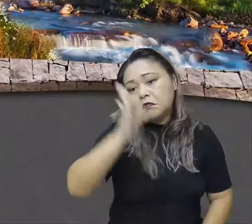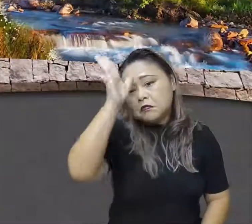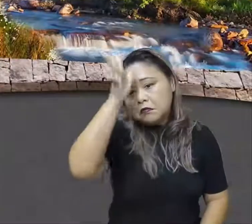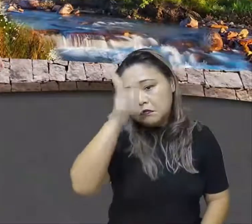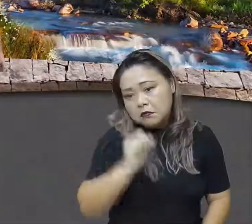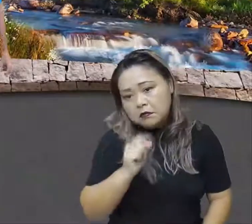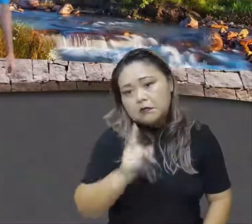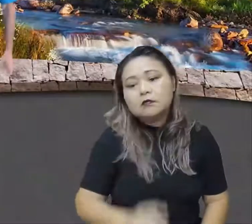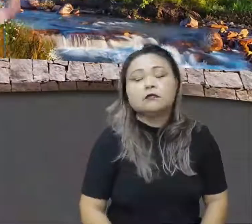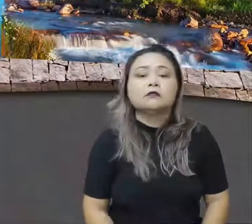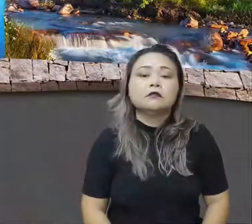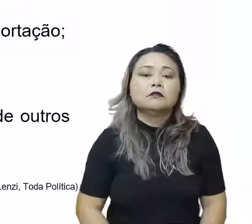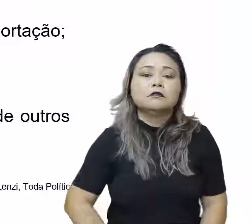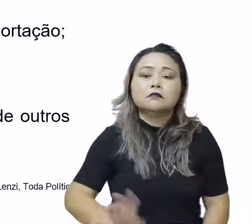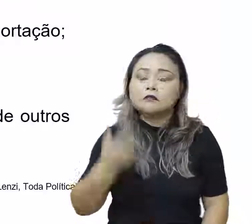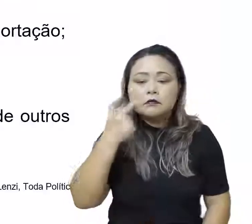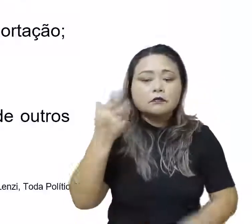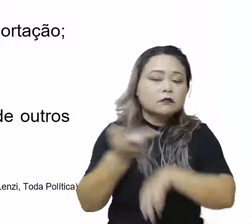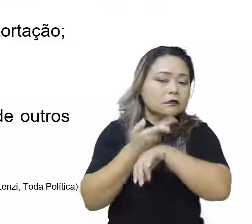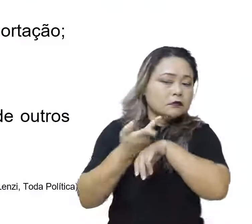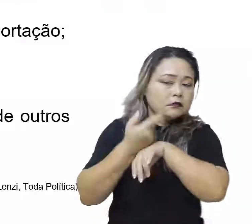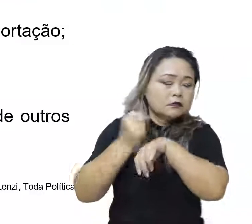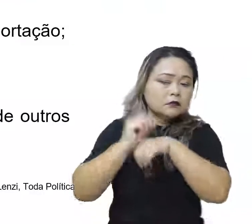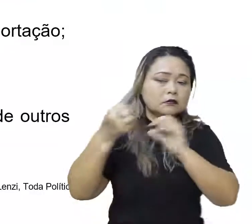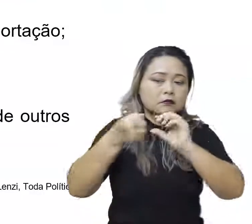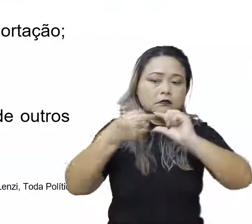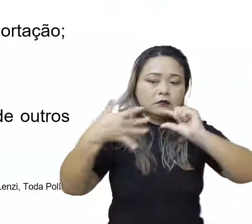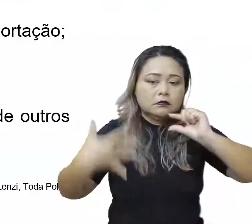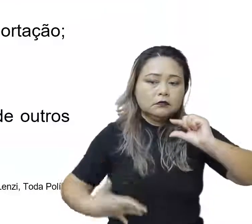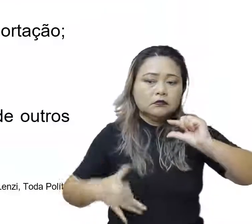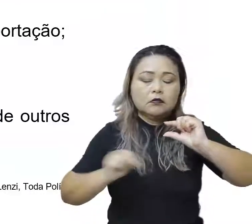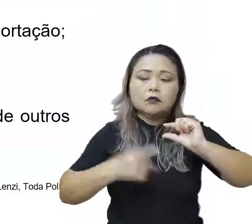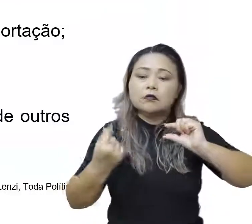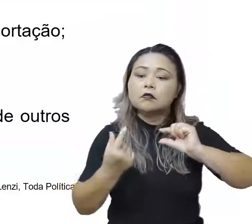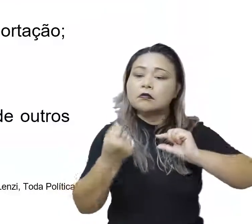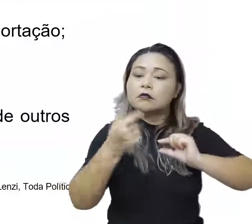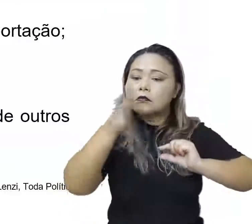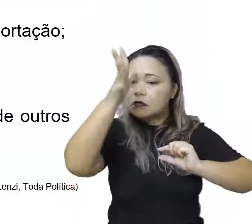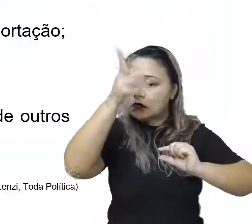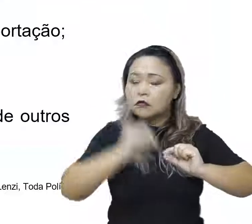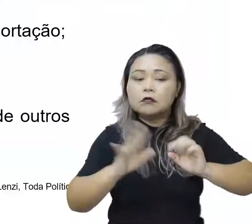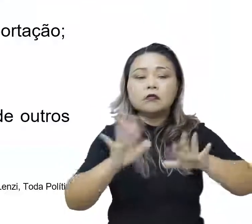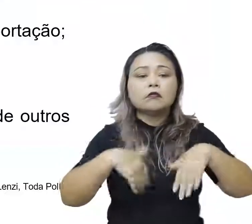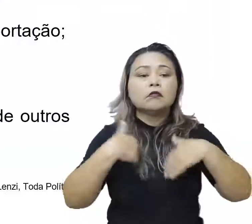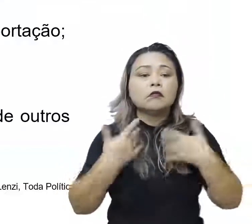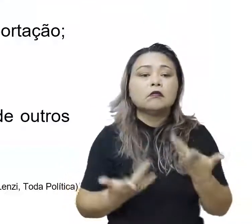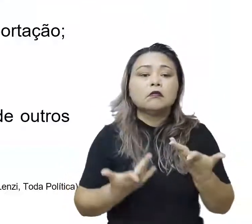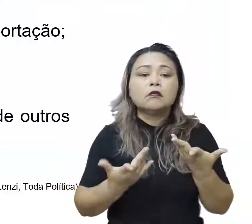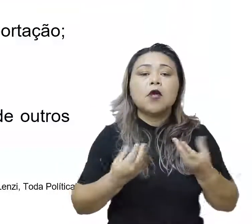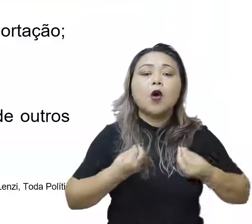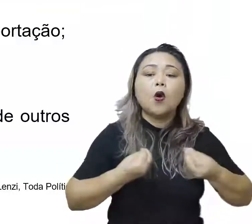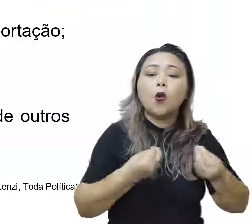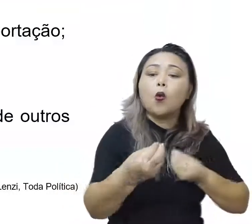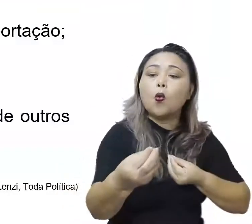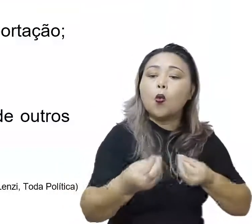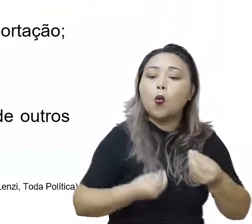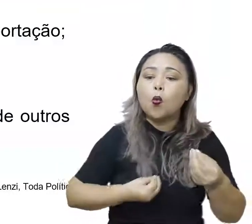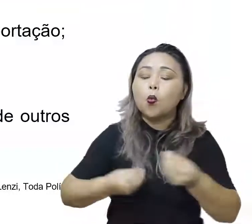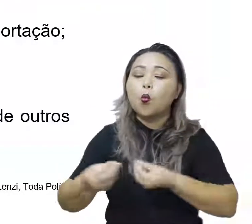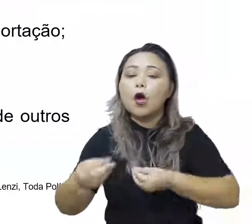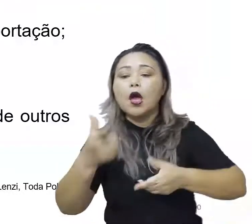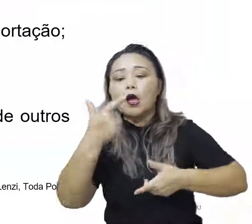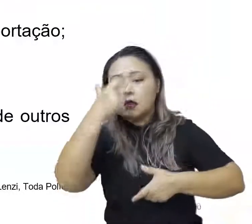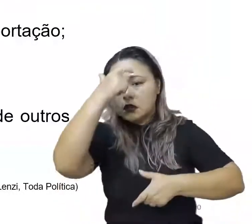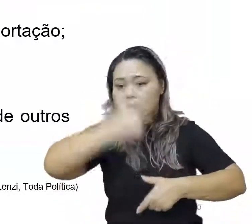Tá? Procura na internet, no Google aí, o que é economia galinha. Grande oferta de mão de obra, aí tudo